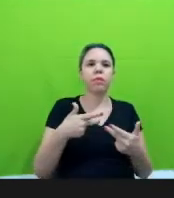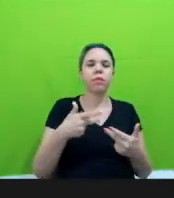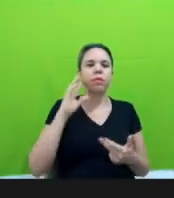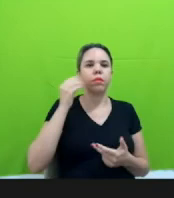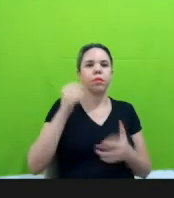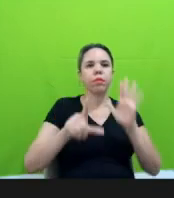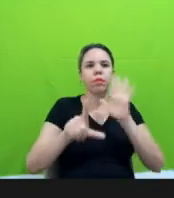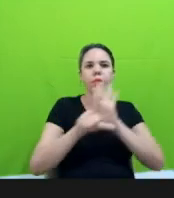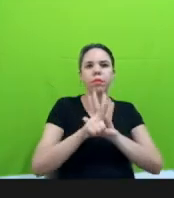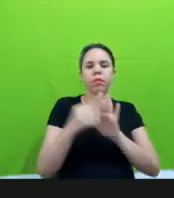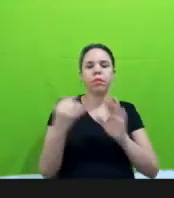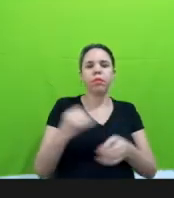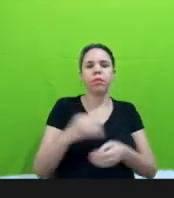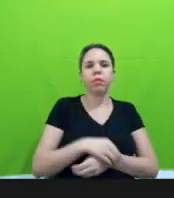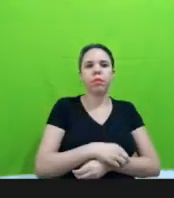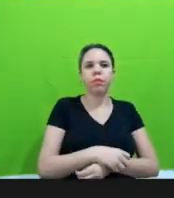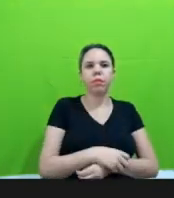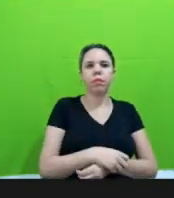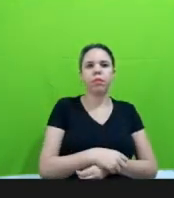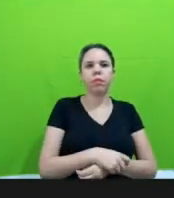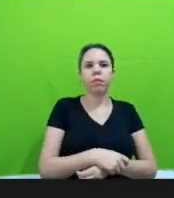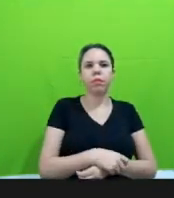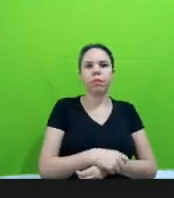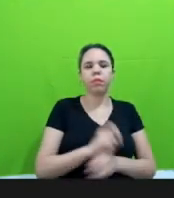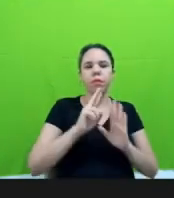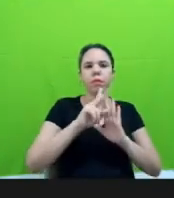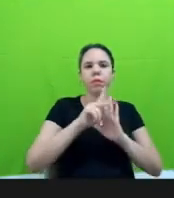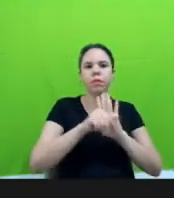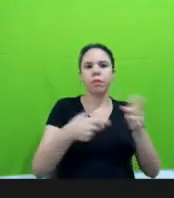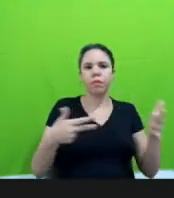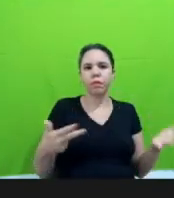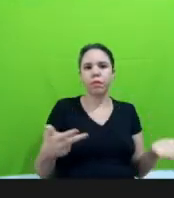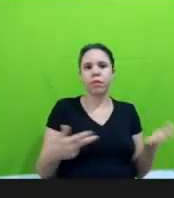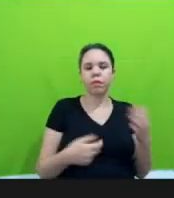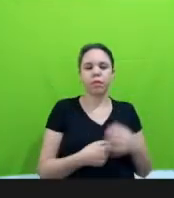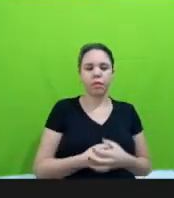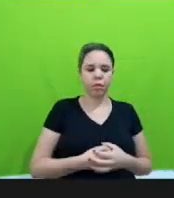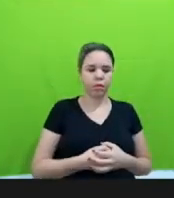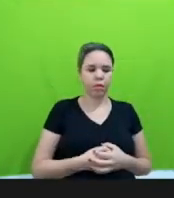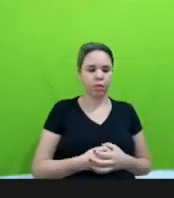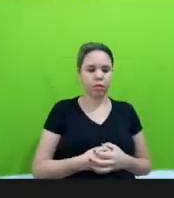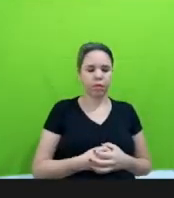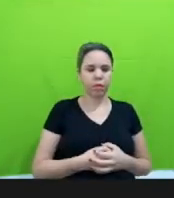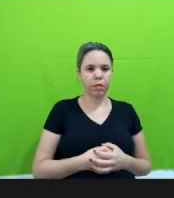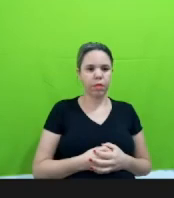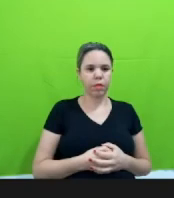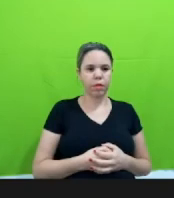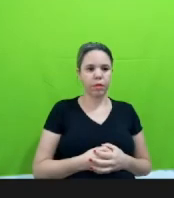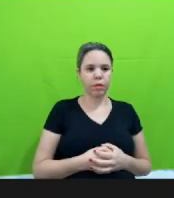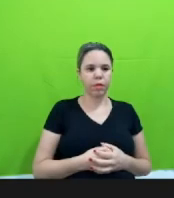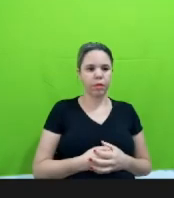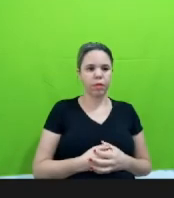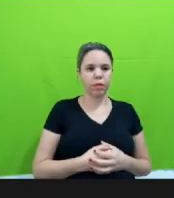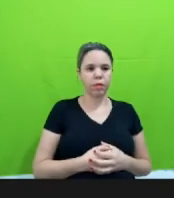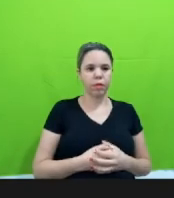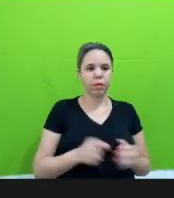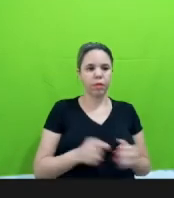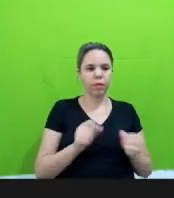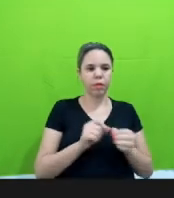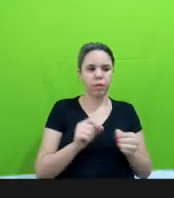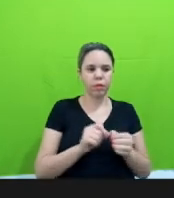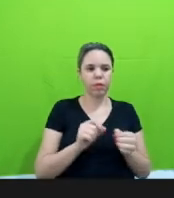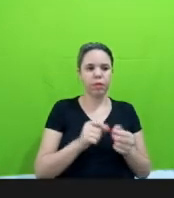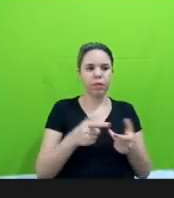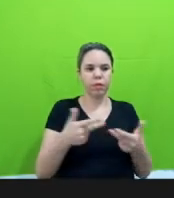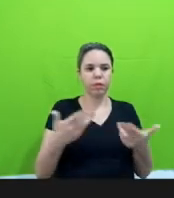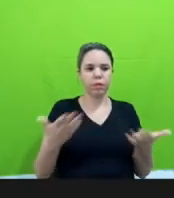muito importante. Eu fiquei sabendo que tem vários manuais ali de fazer os recursos. Então,